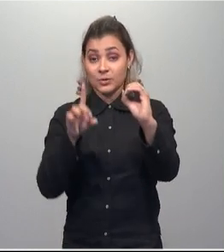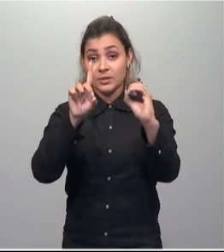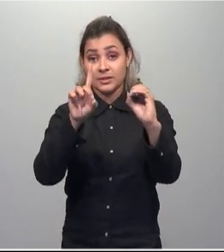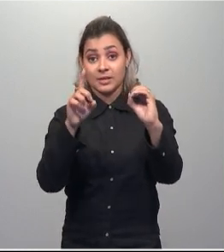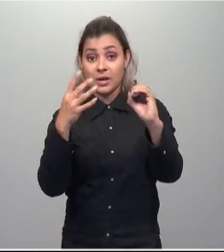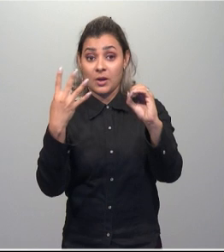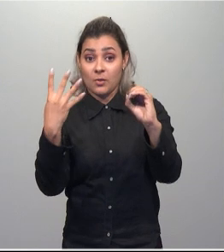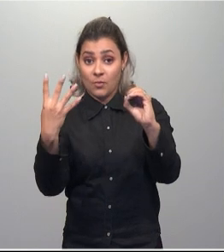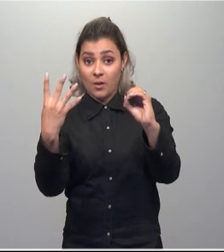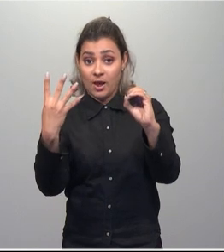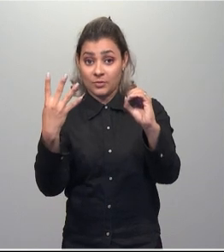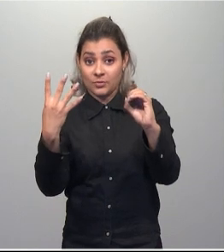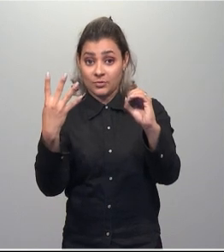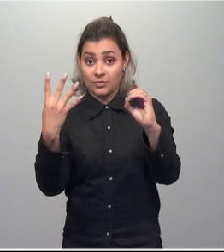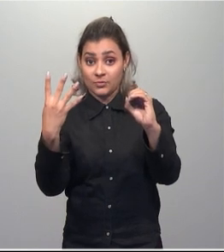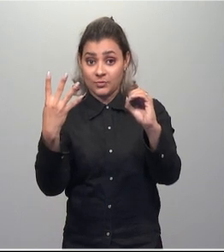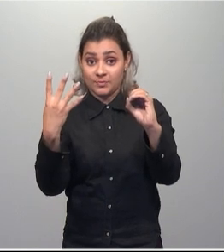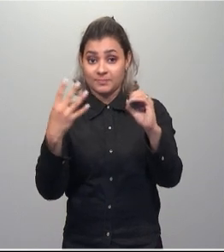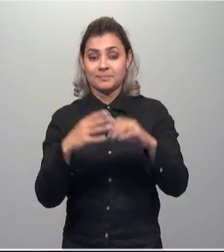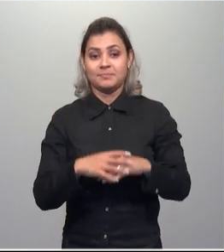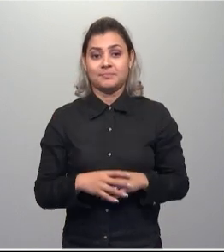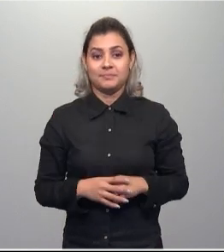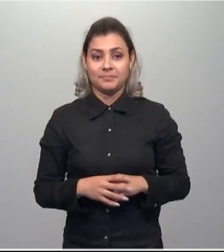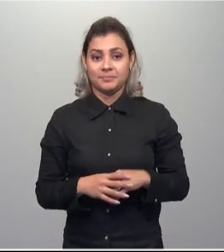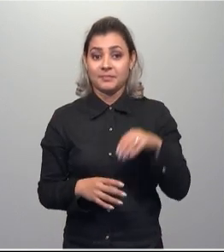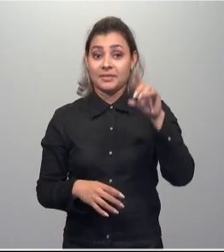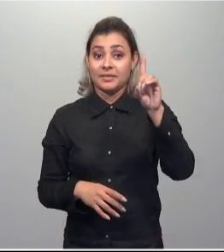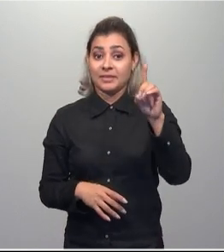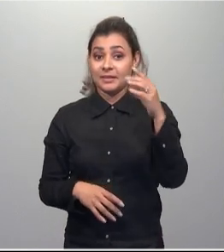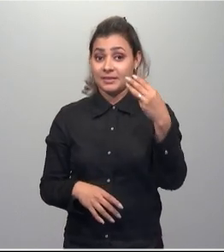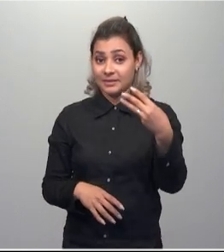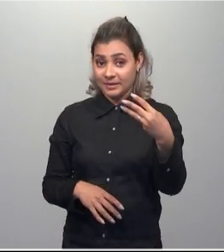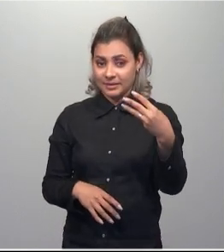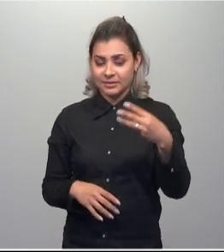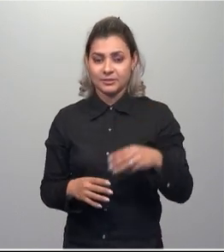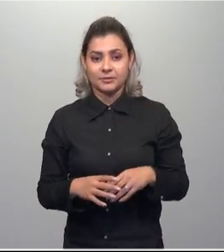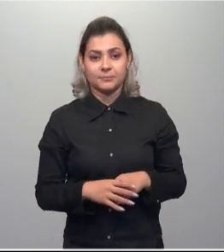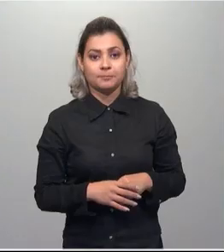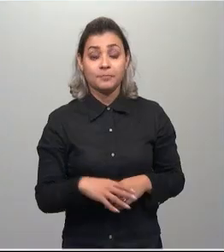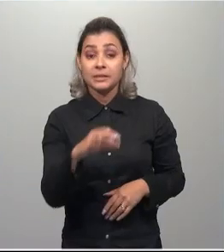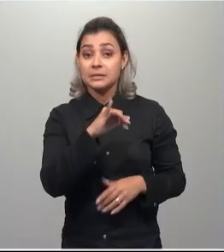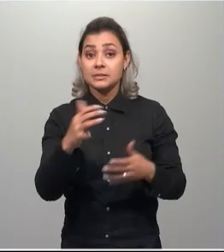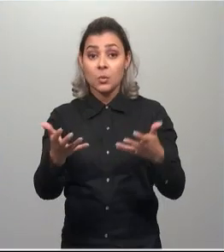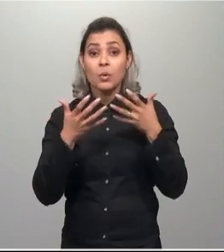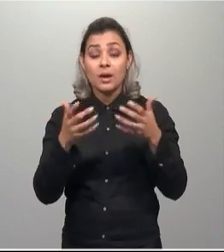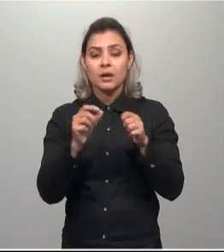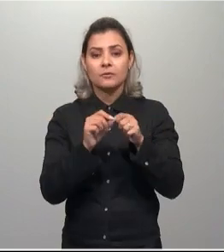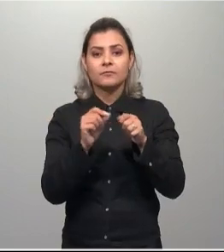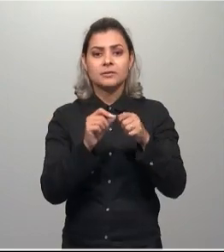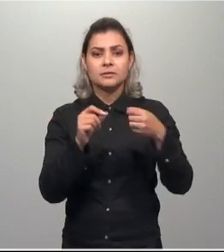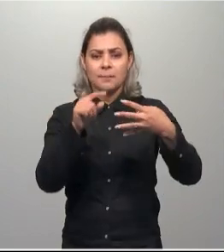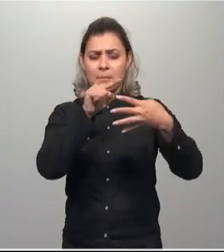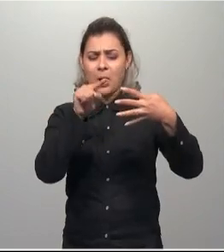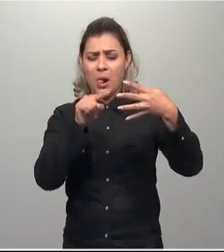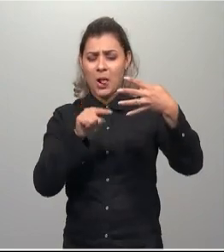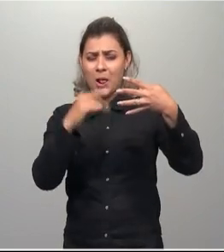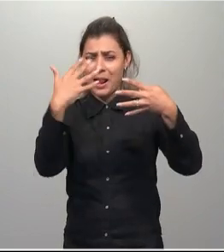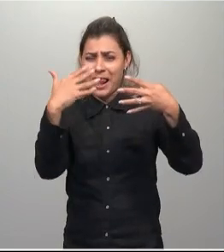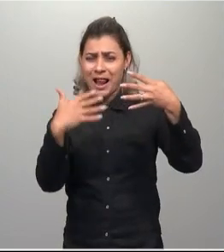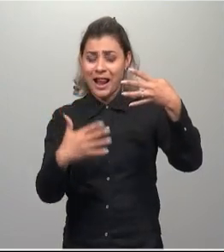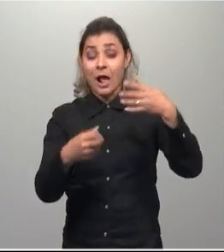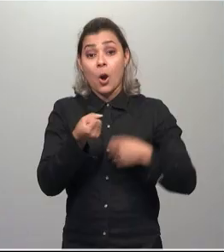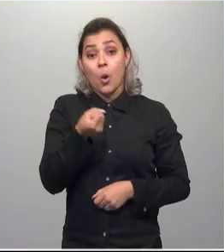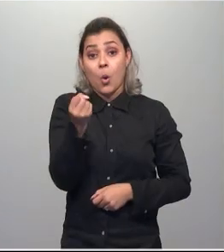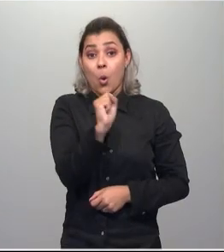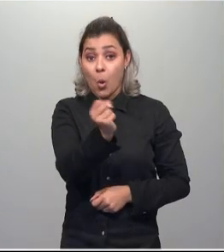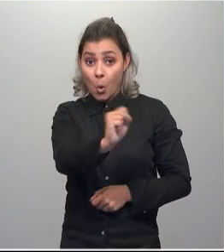de 803 se eu quiser fazer oito linhas de endereço com quatro dados